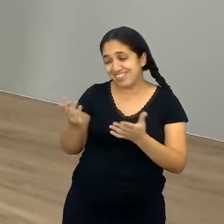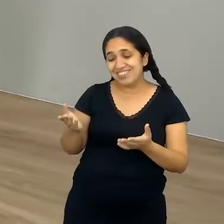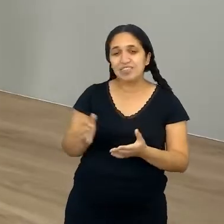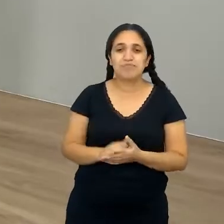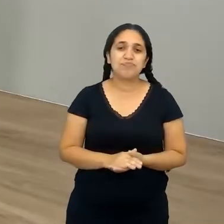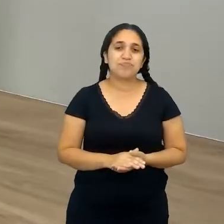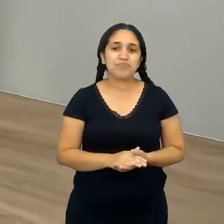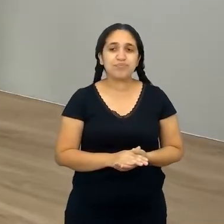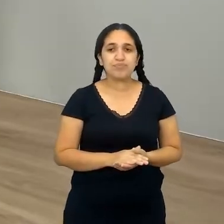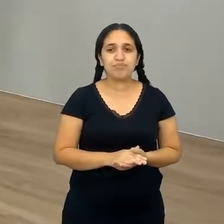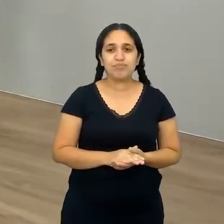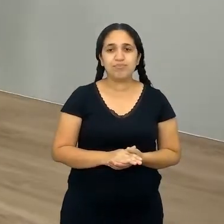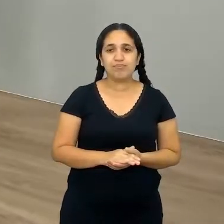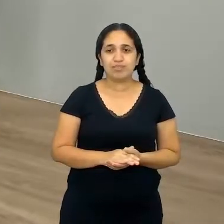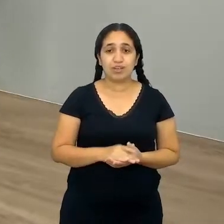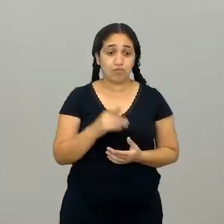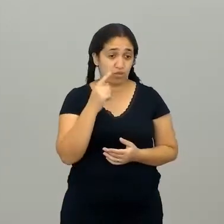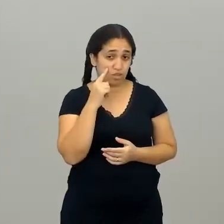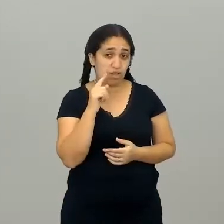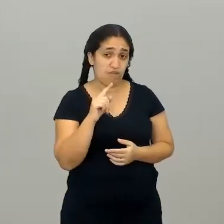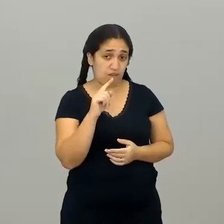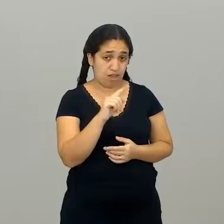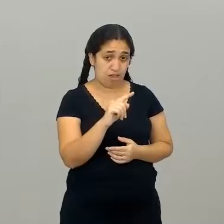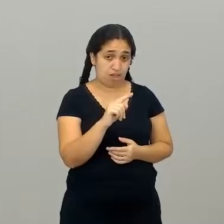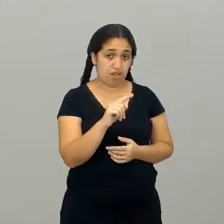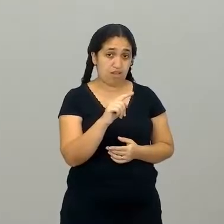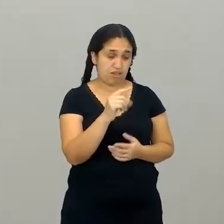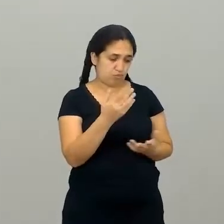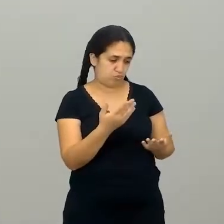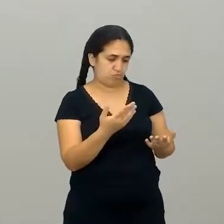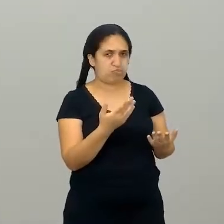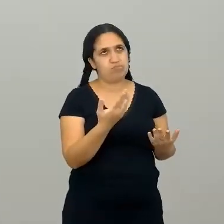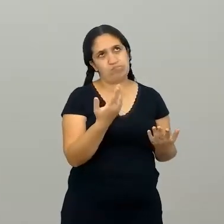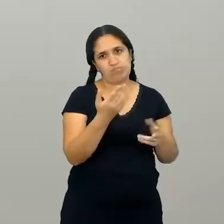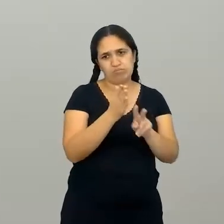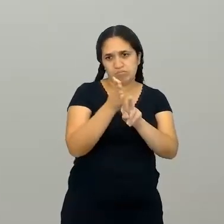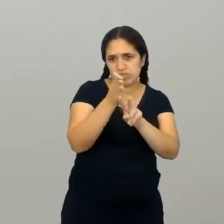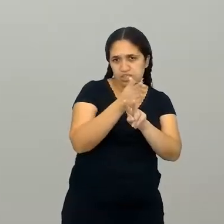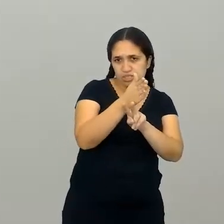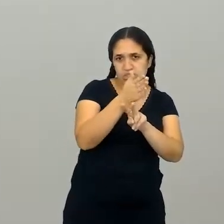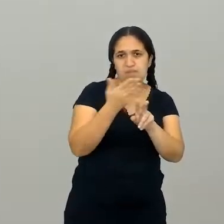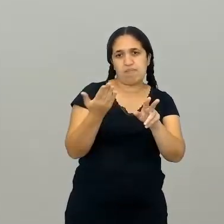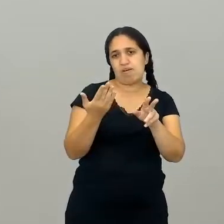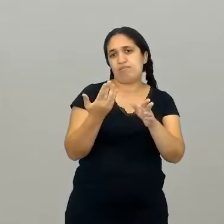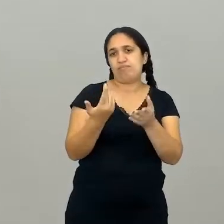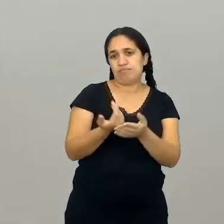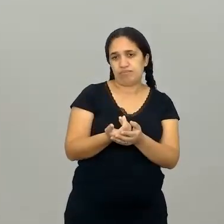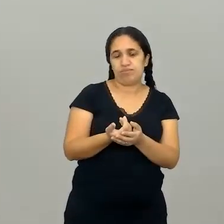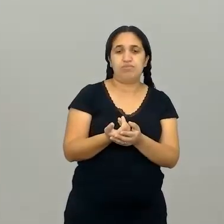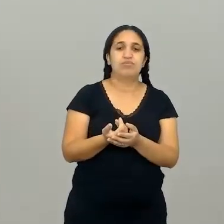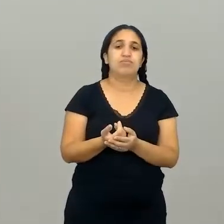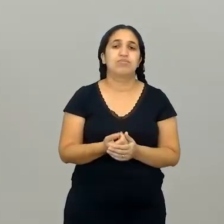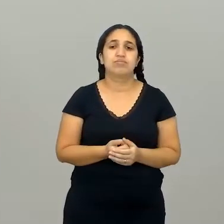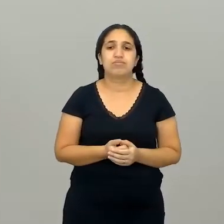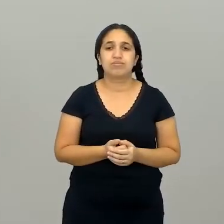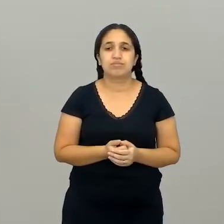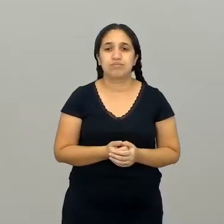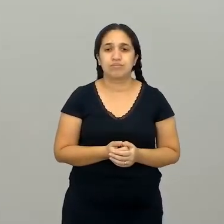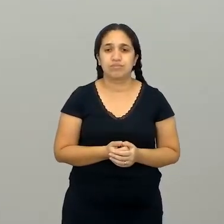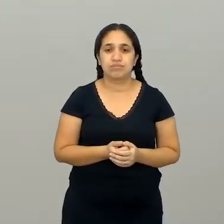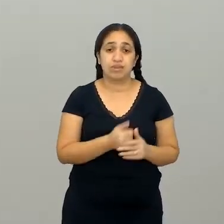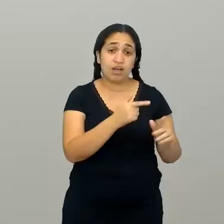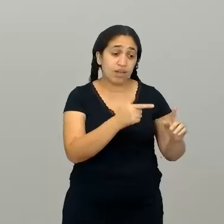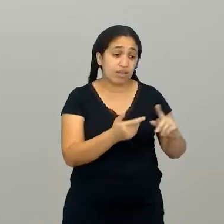Quando você faz o cruzamento dos dois principais fatores, que é o que